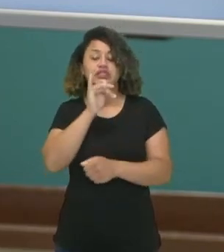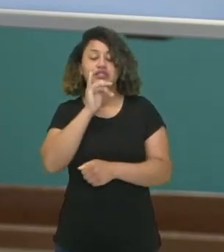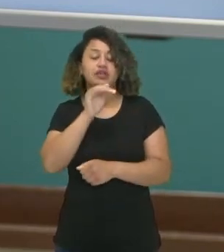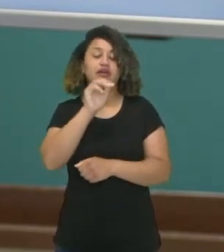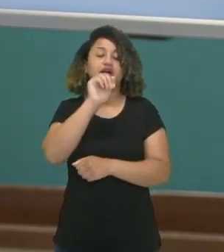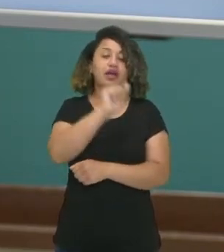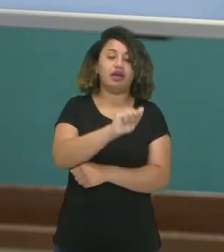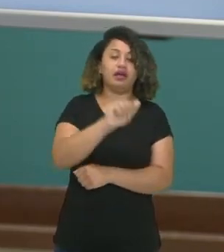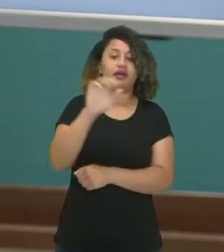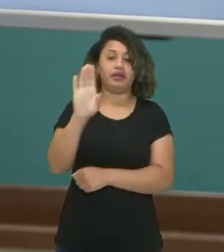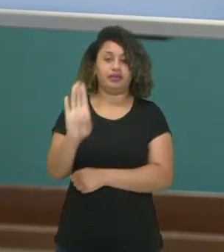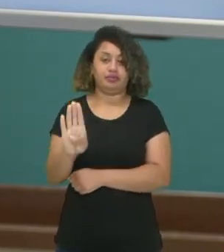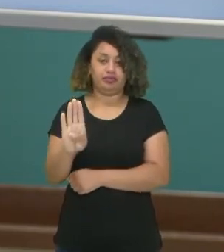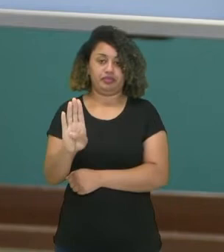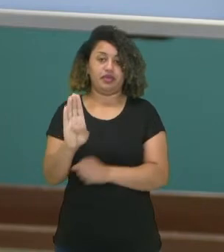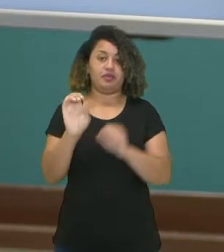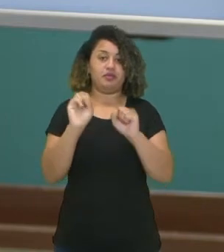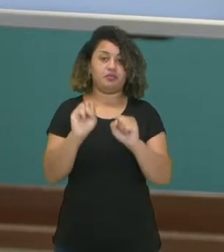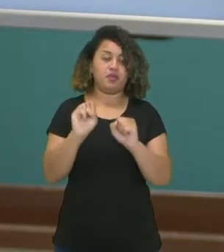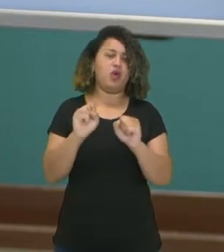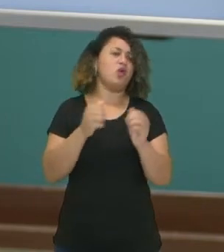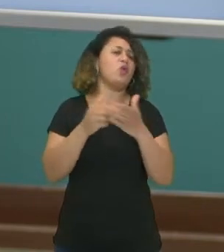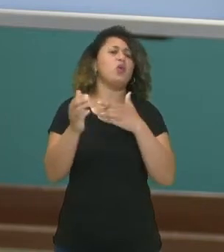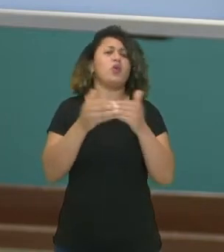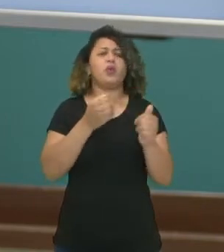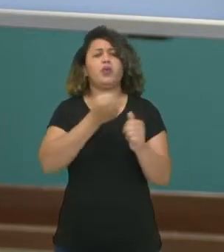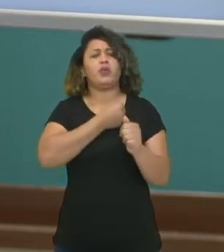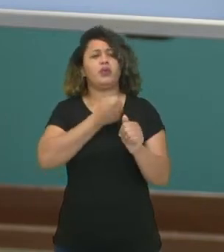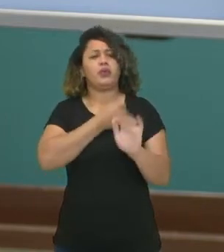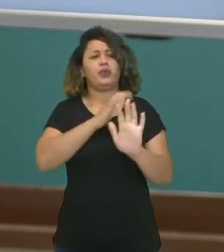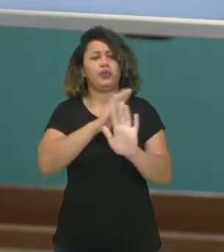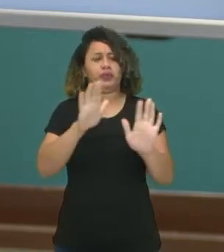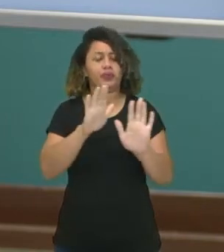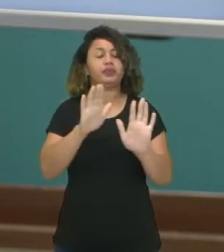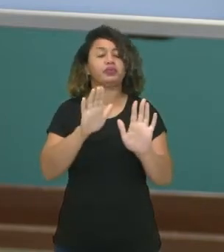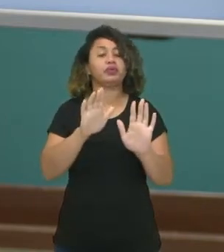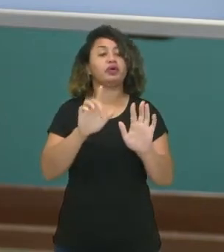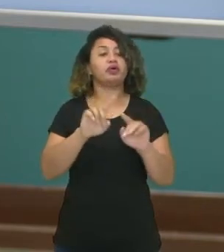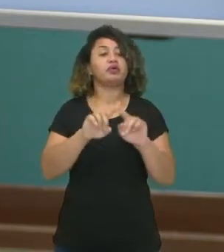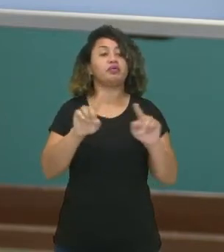A e B podem ser qualquer número racional.